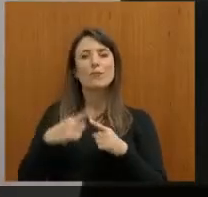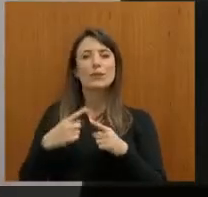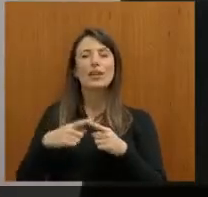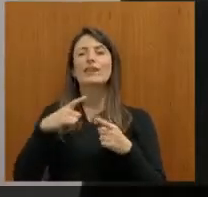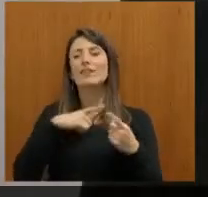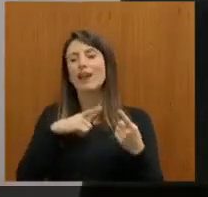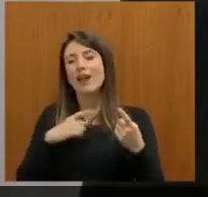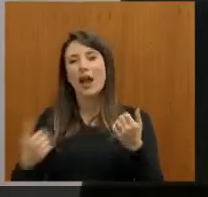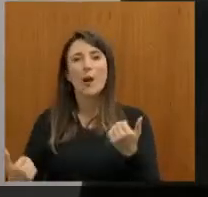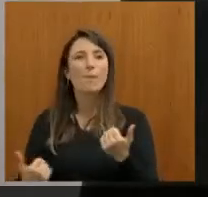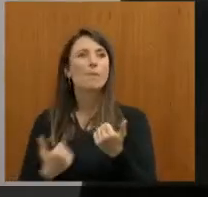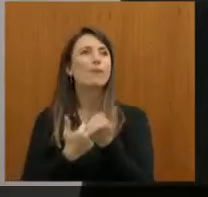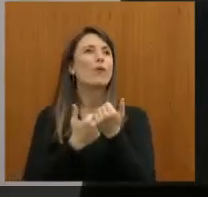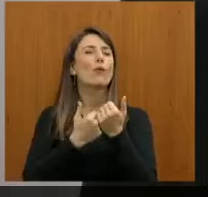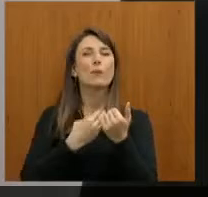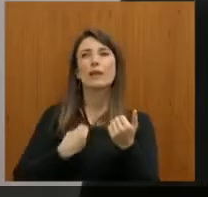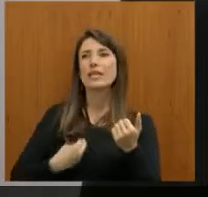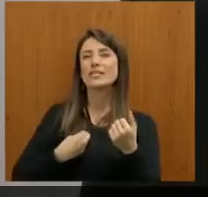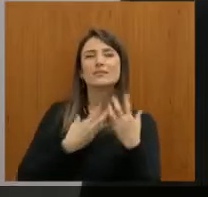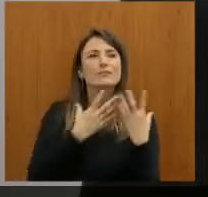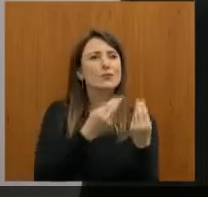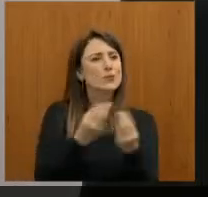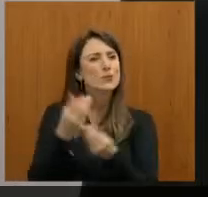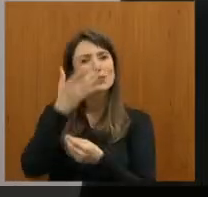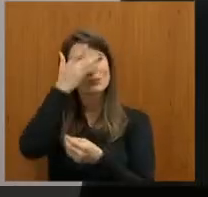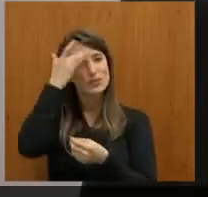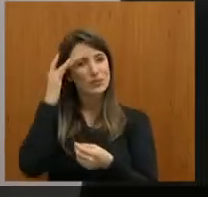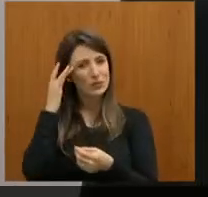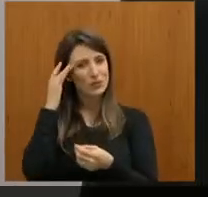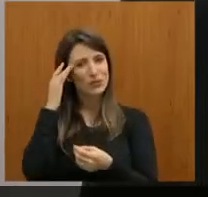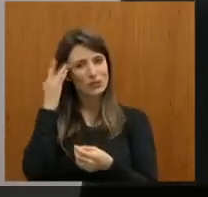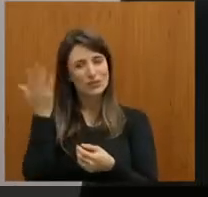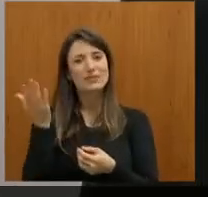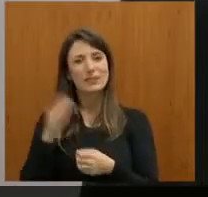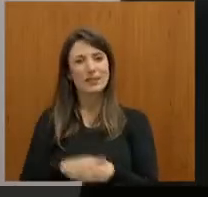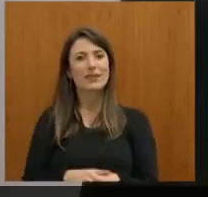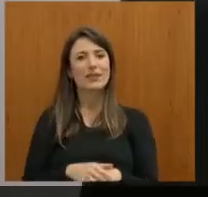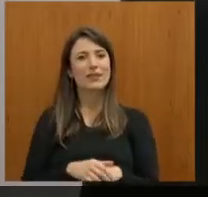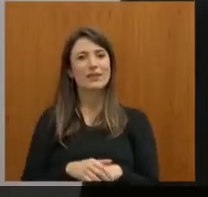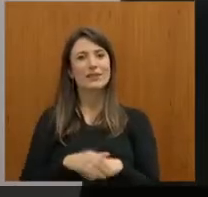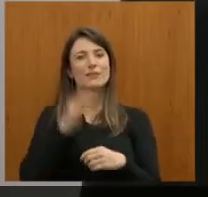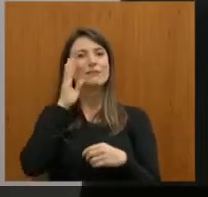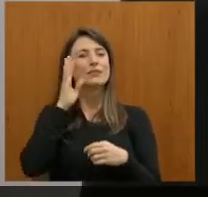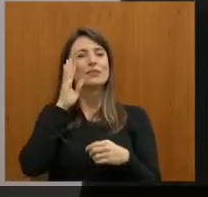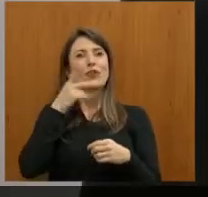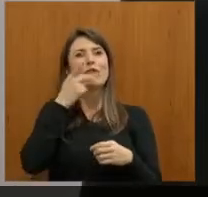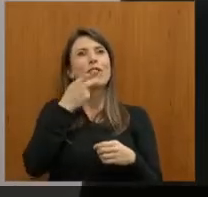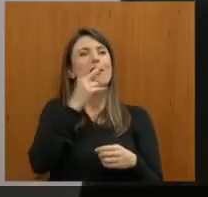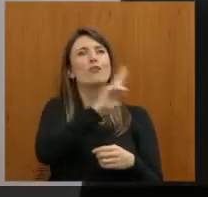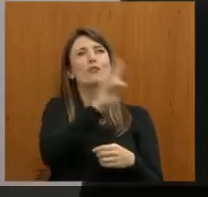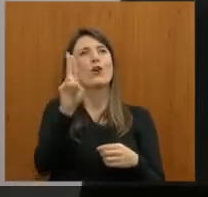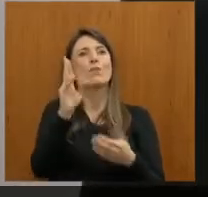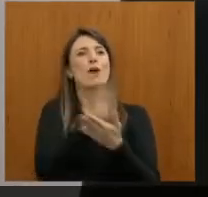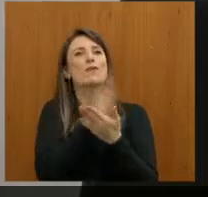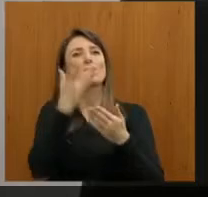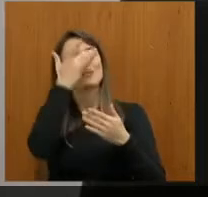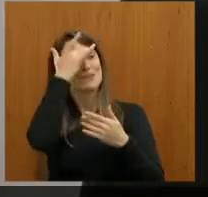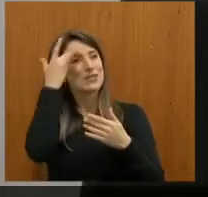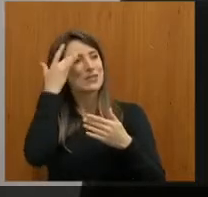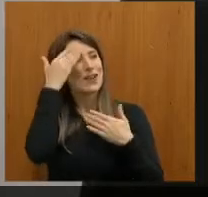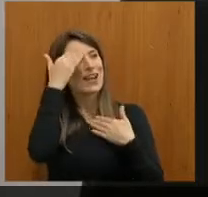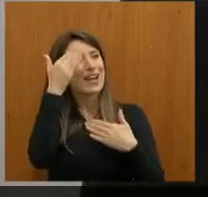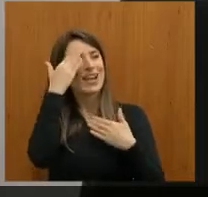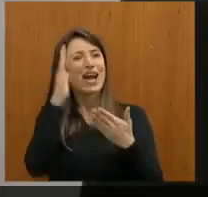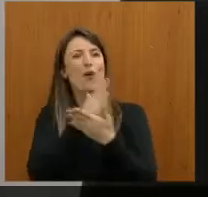o apoio com a presença de muitas pessoas não vou concorrer aqui nem de elegância e não se tá algumas mas eu